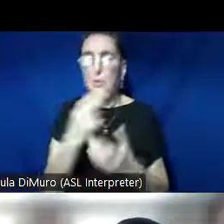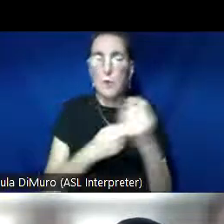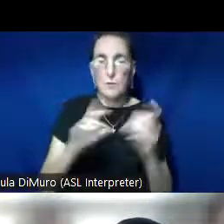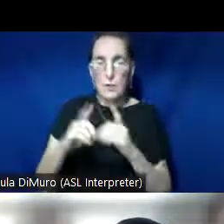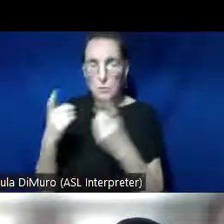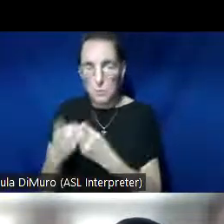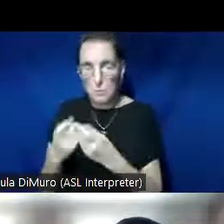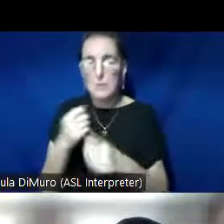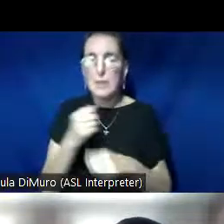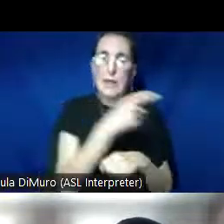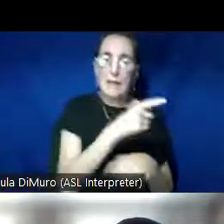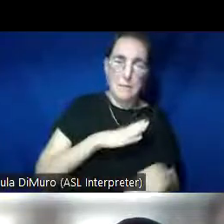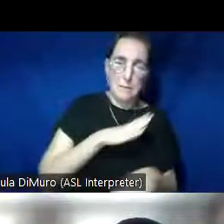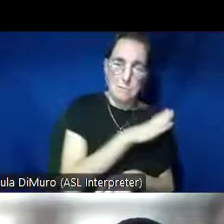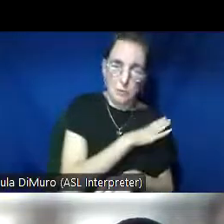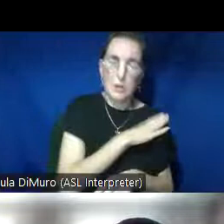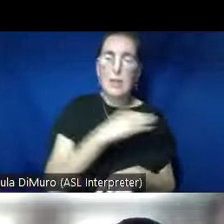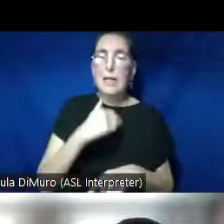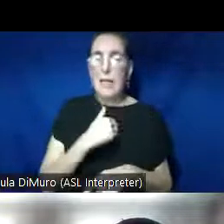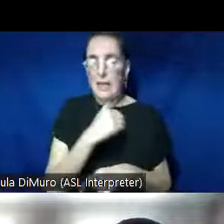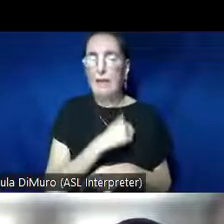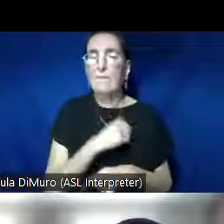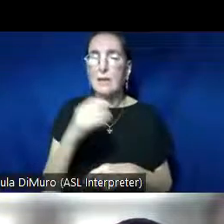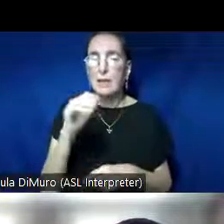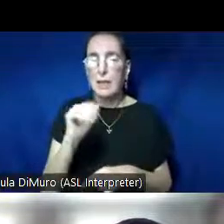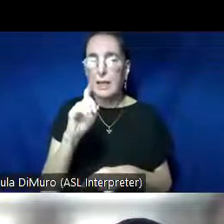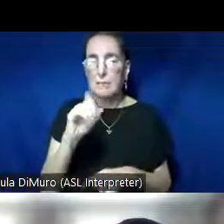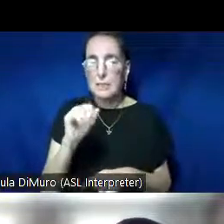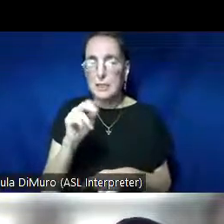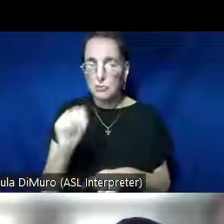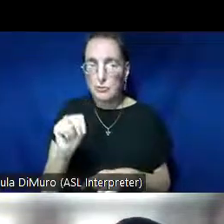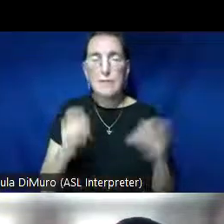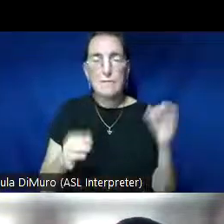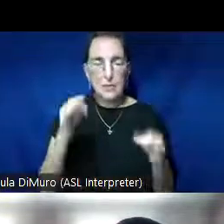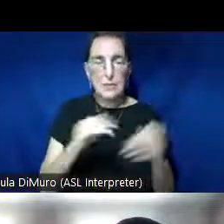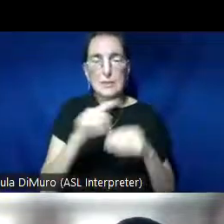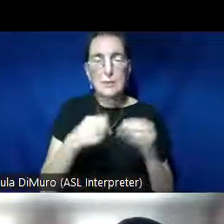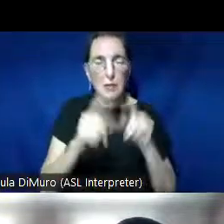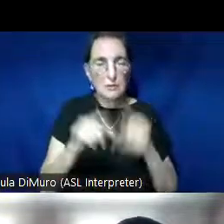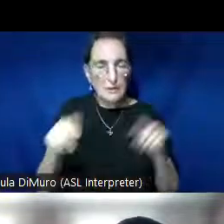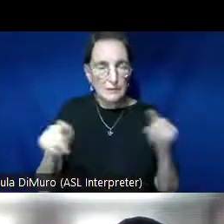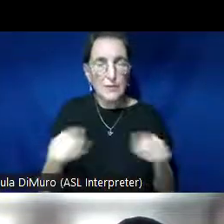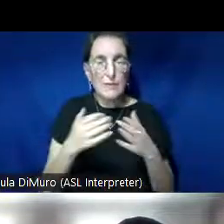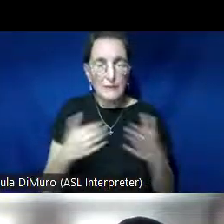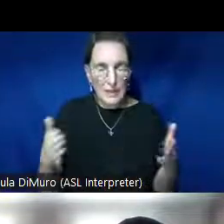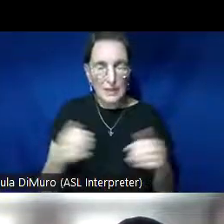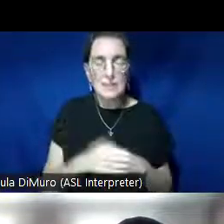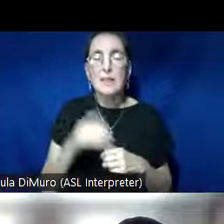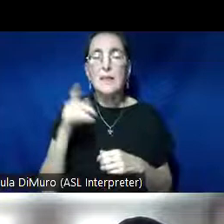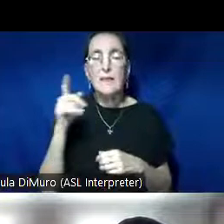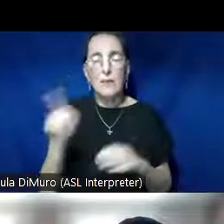anunciamento público para aumentar consciência e participação no departamento